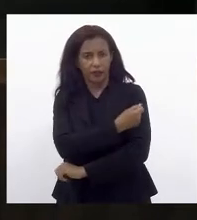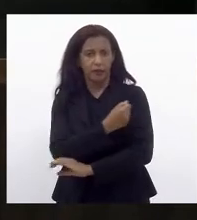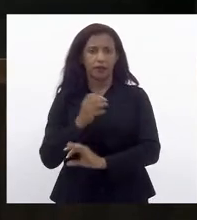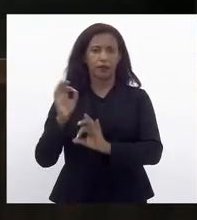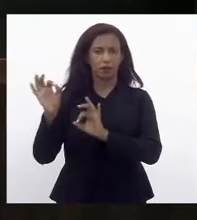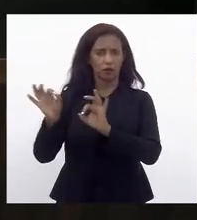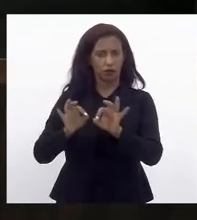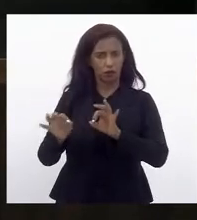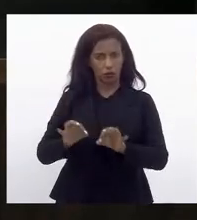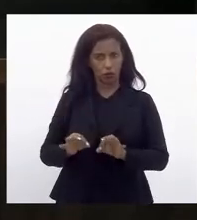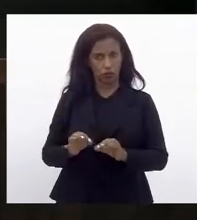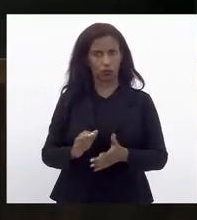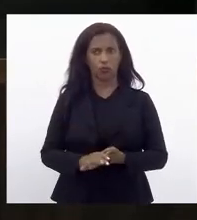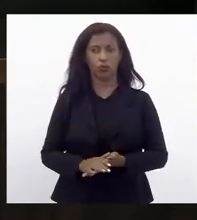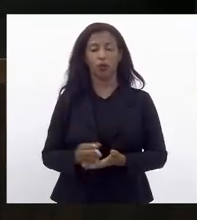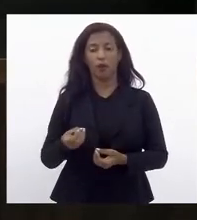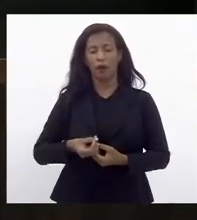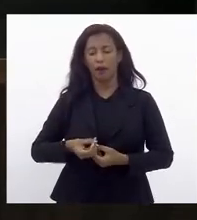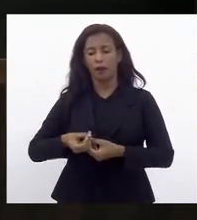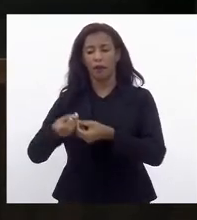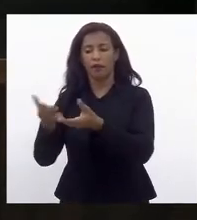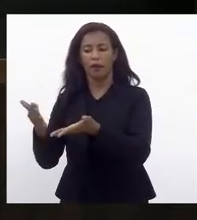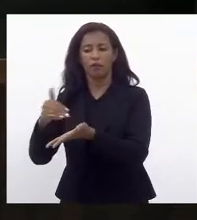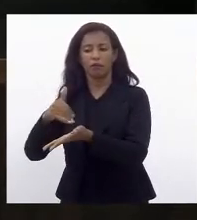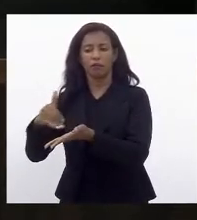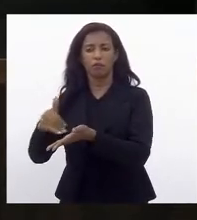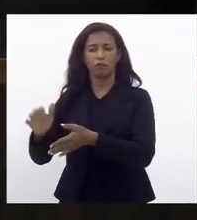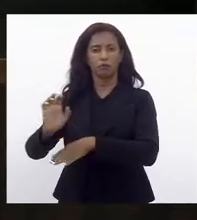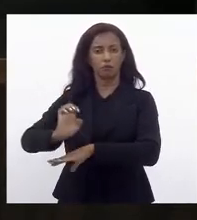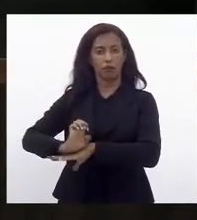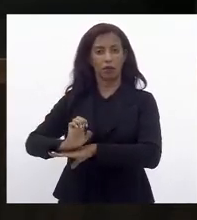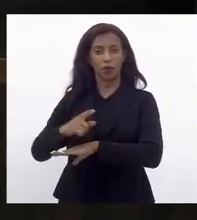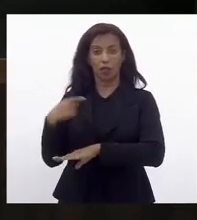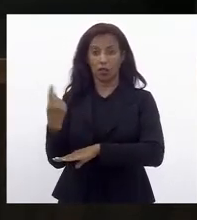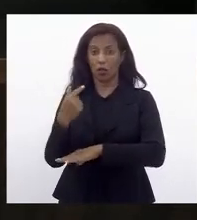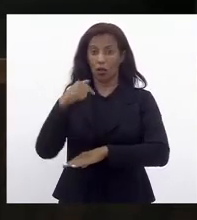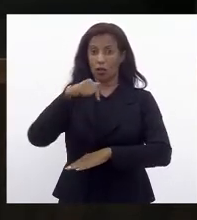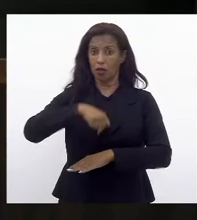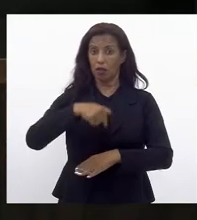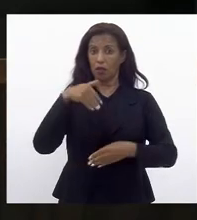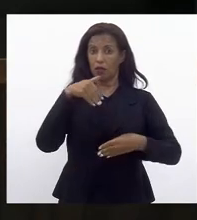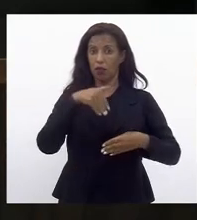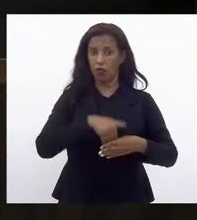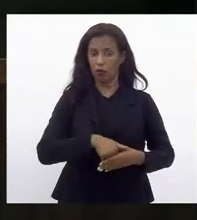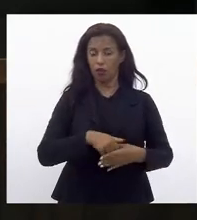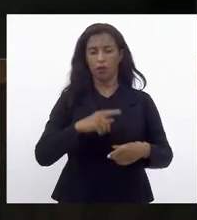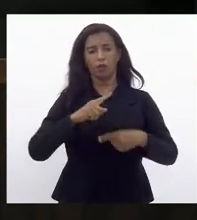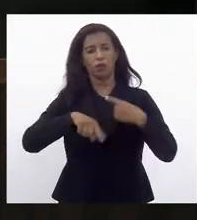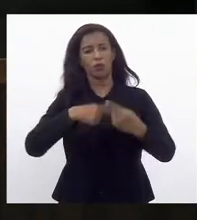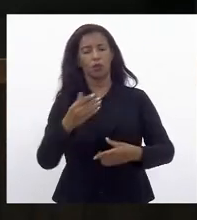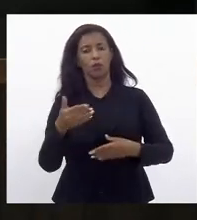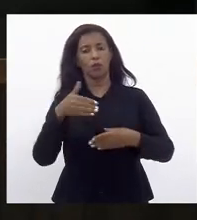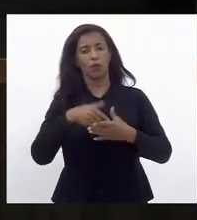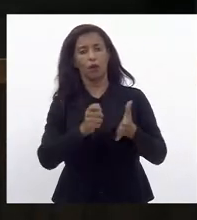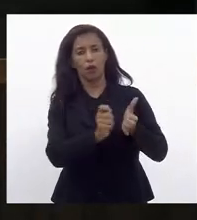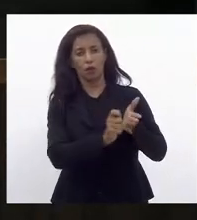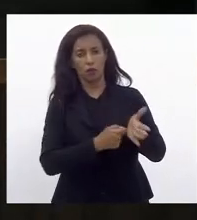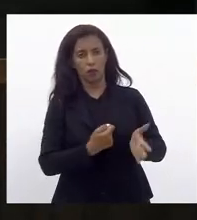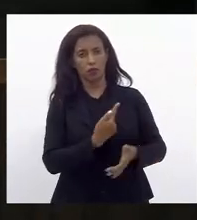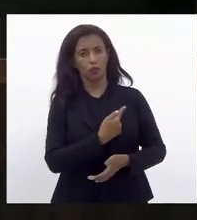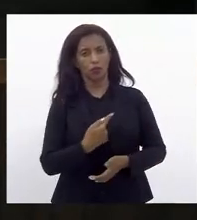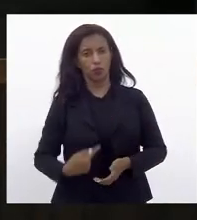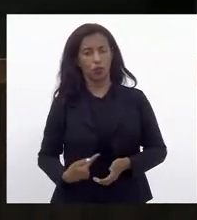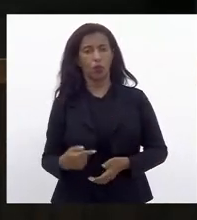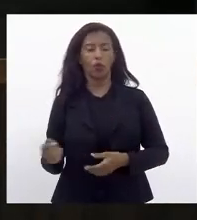tudo, remetendo à Secretaria de Estado. E nós aqui votamos, e aí depois da votação e da sanção do governador,